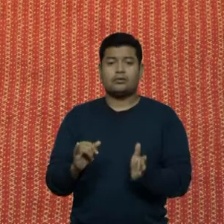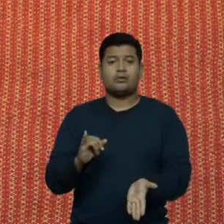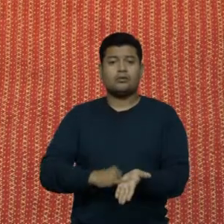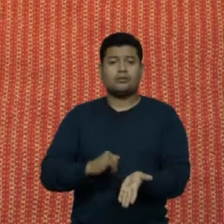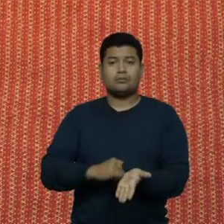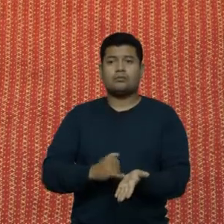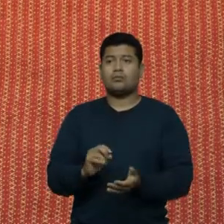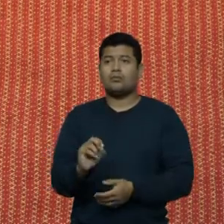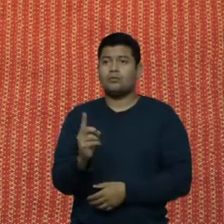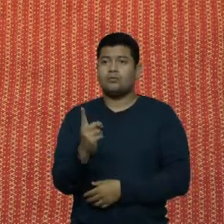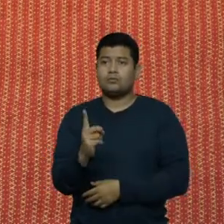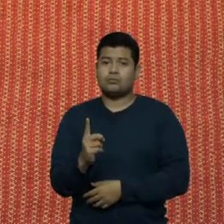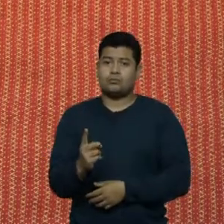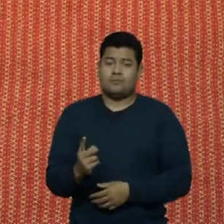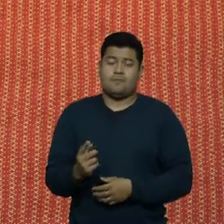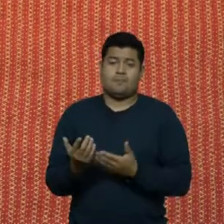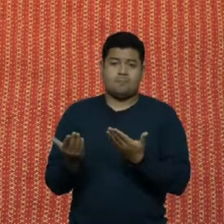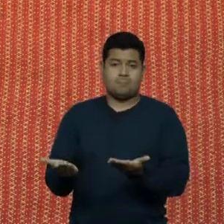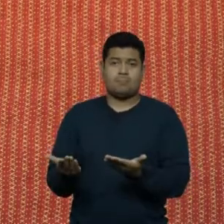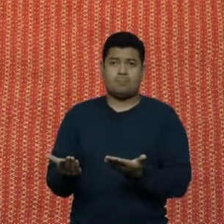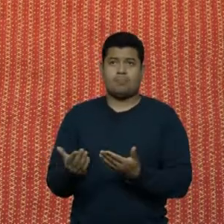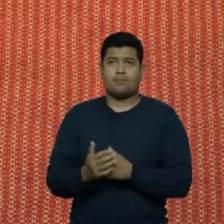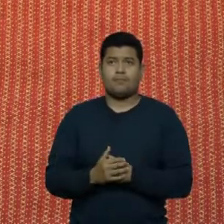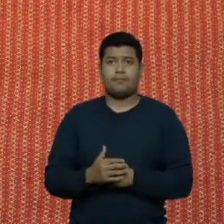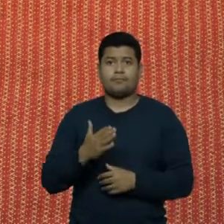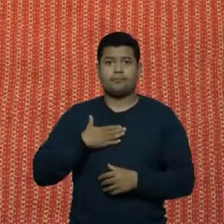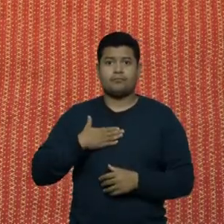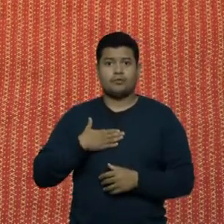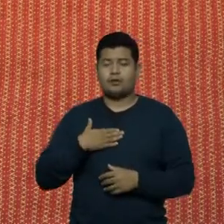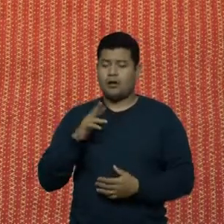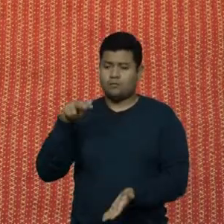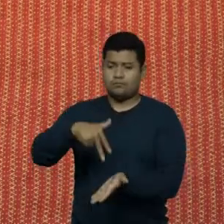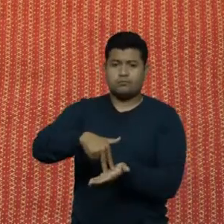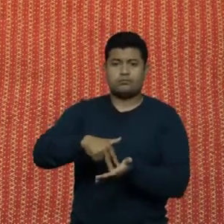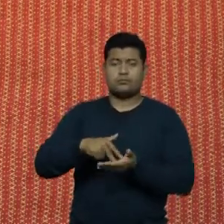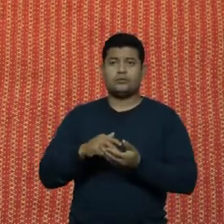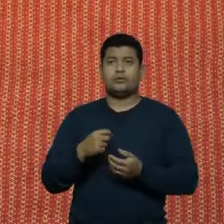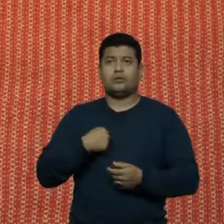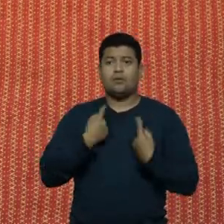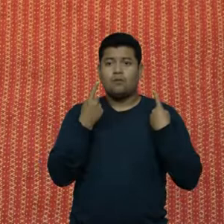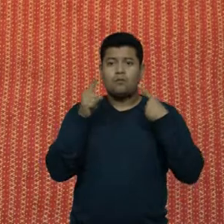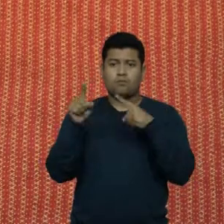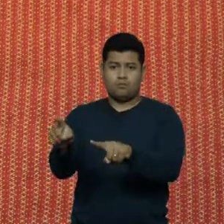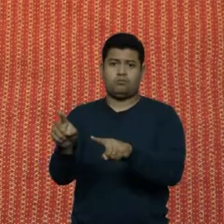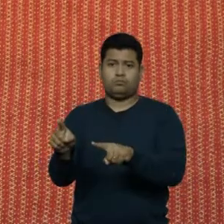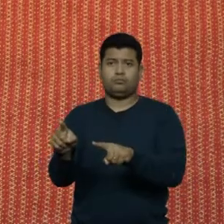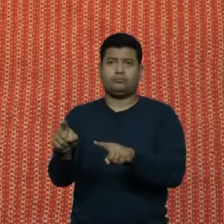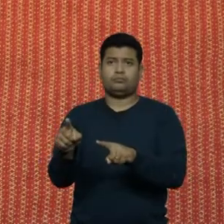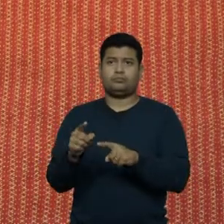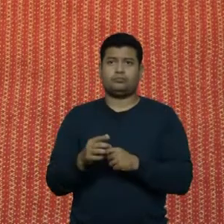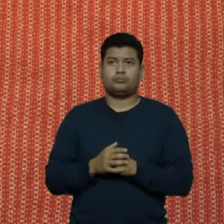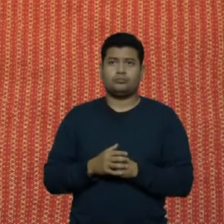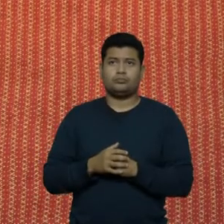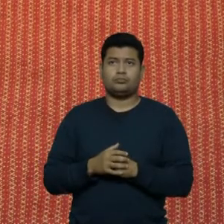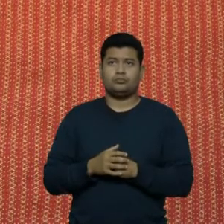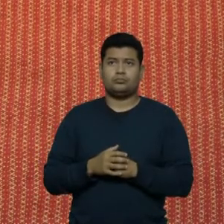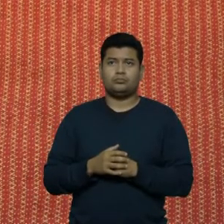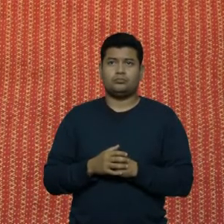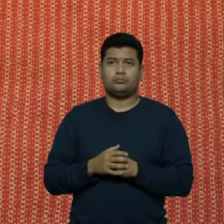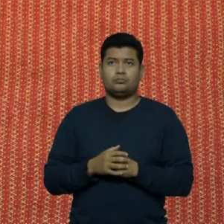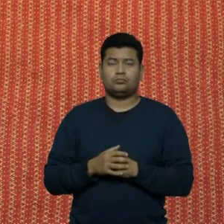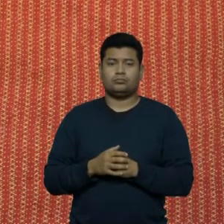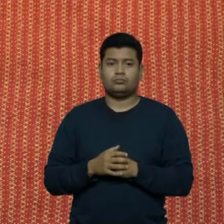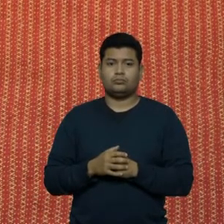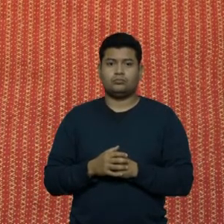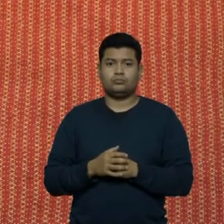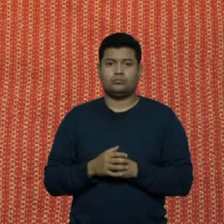aumento de impostos que o governo fez a minha posição é claríssima eu sou contrário o silêncio